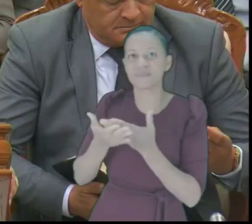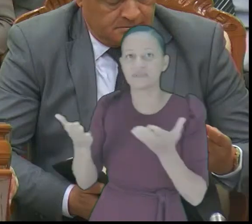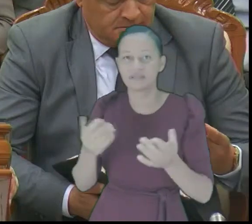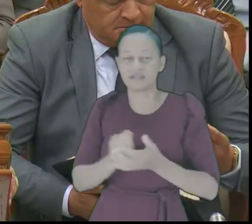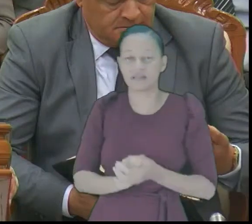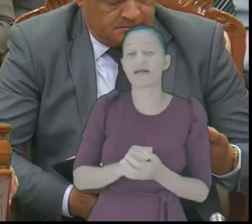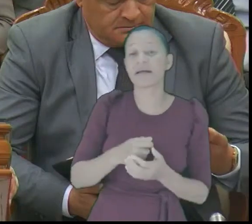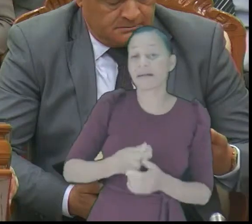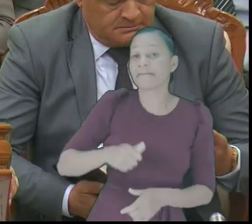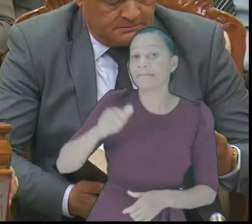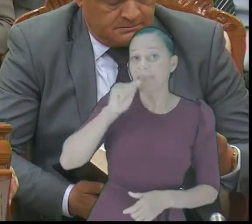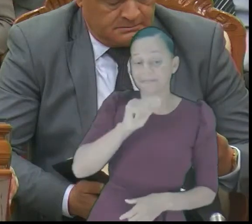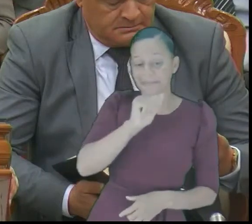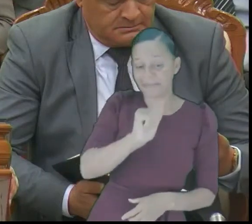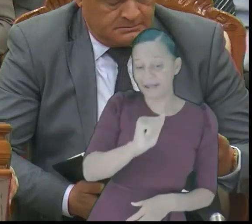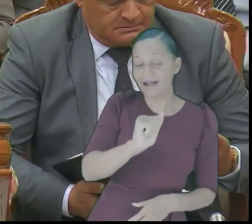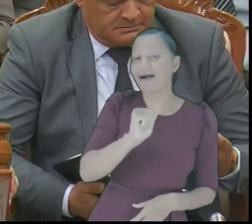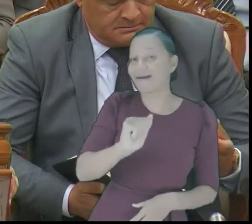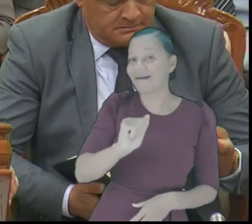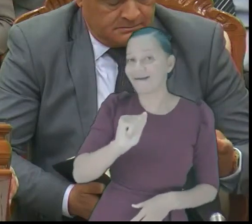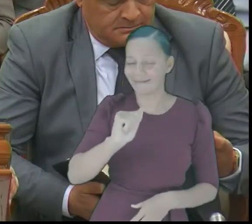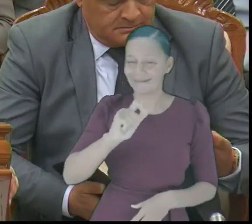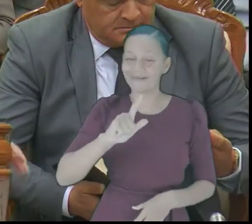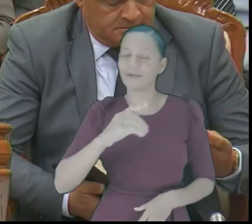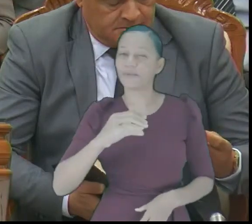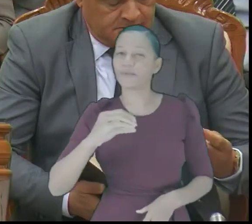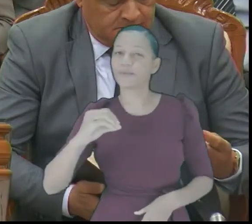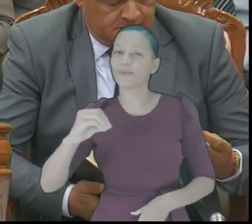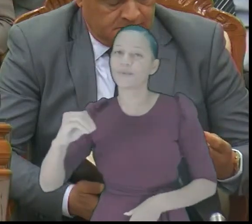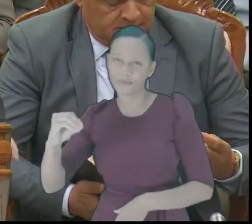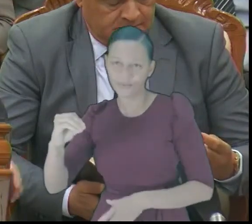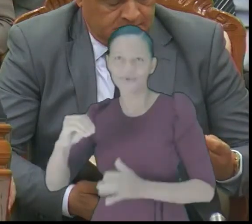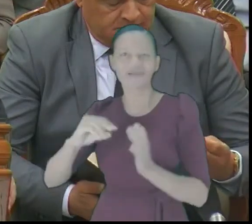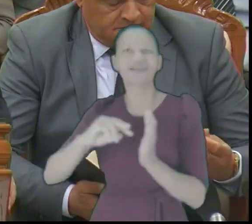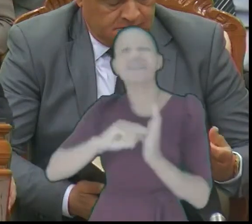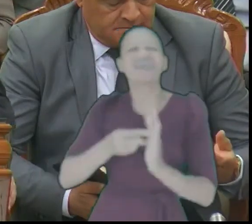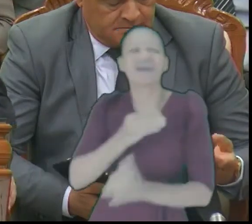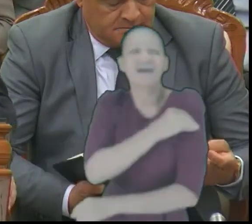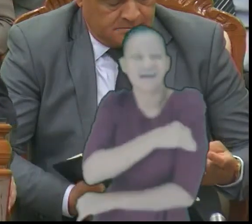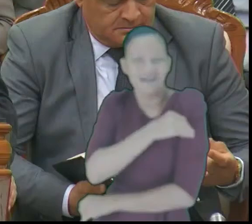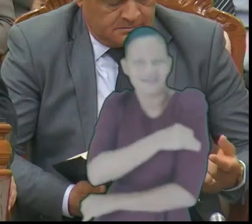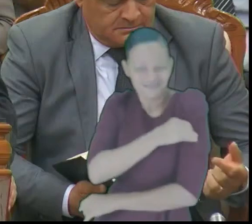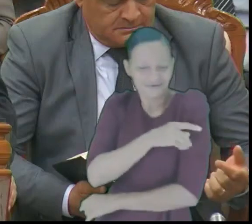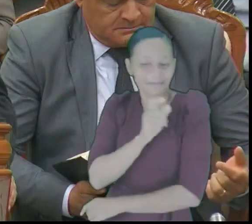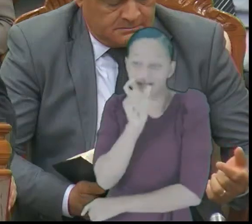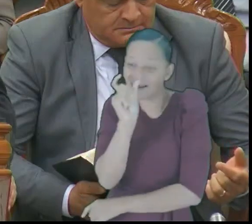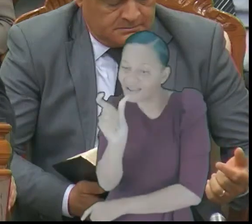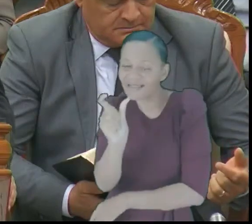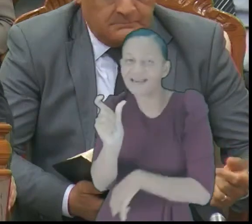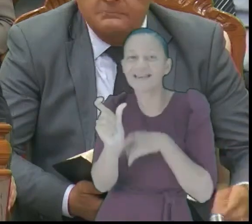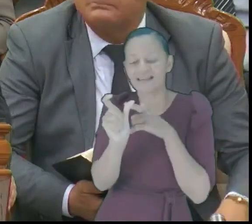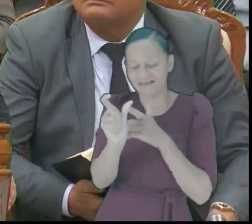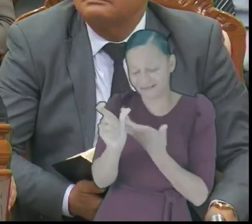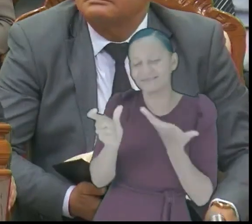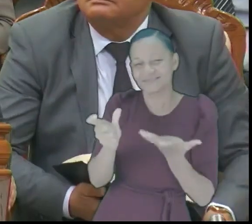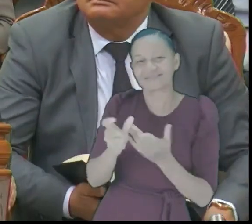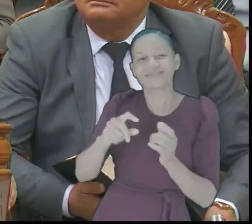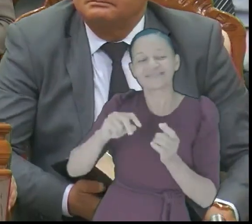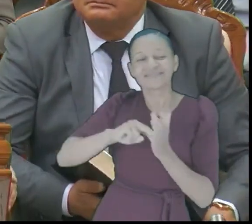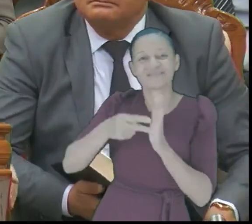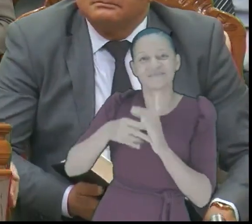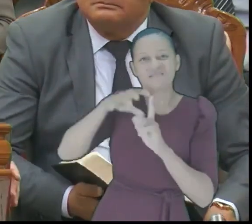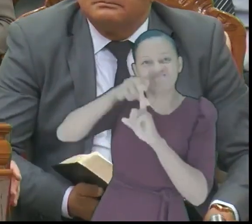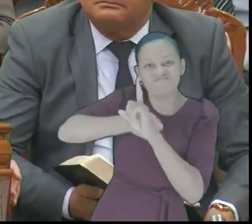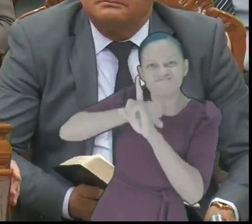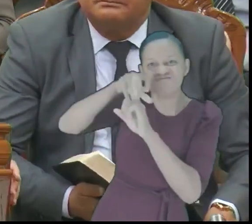que beber álcool é beber demônio. Porque álcool em árabe é demônio. Almeida atualizada, né? Então,